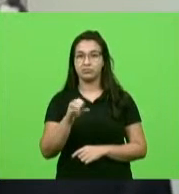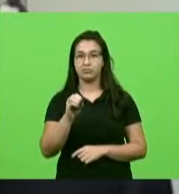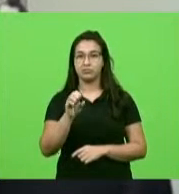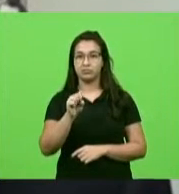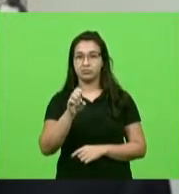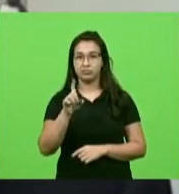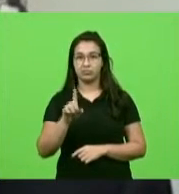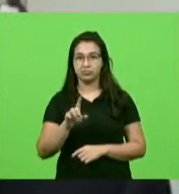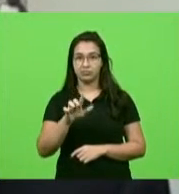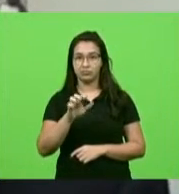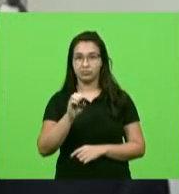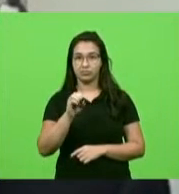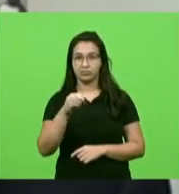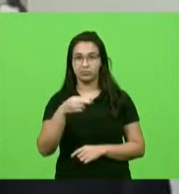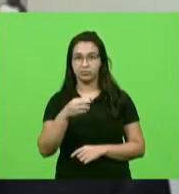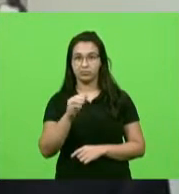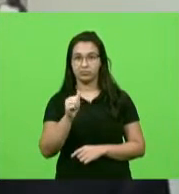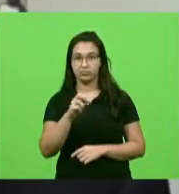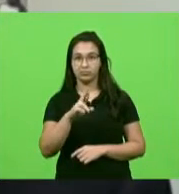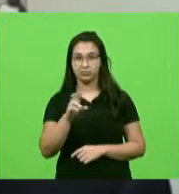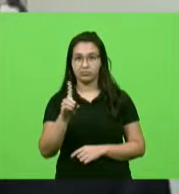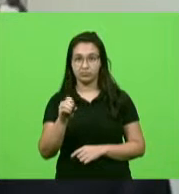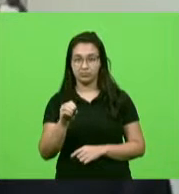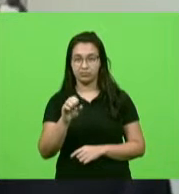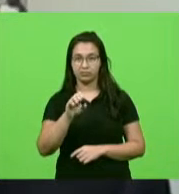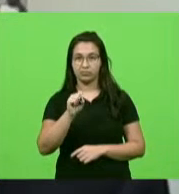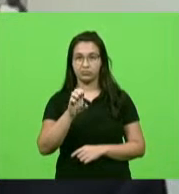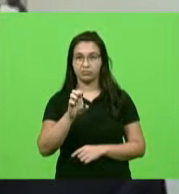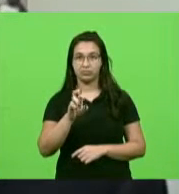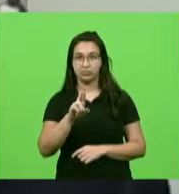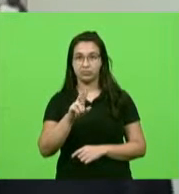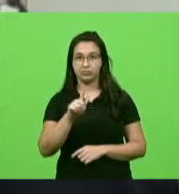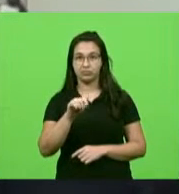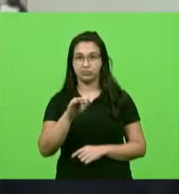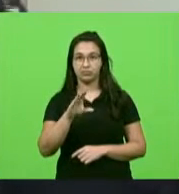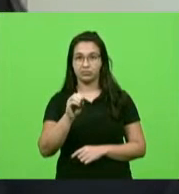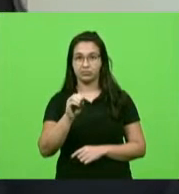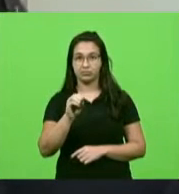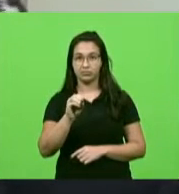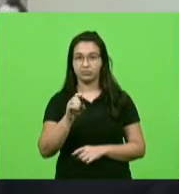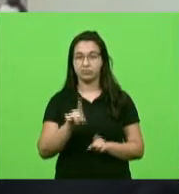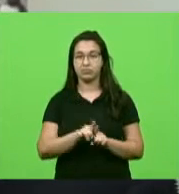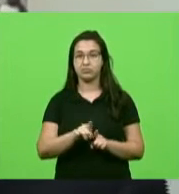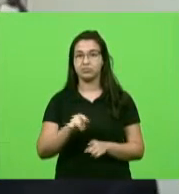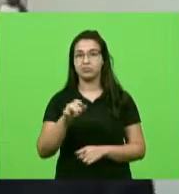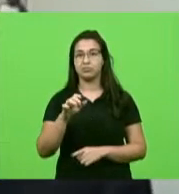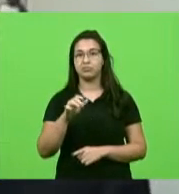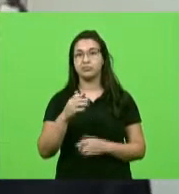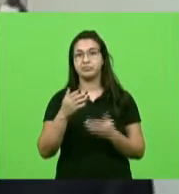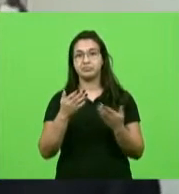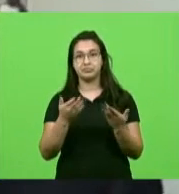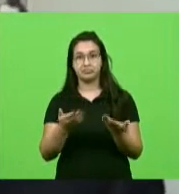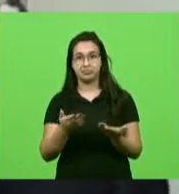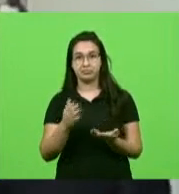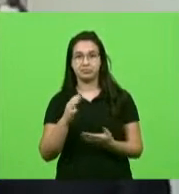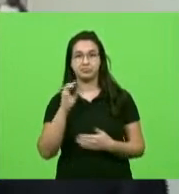Ledra Leite, Leonardo Borchat também e Sérgio Cunha Cardoso, sendo representado aqui o senhor Carlos Moisés da Silva.